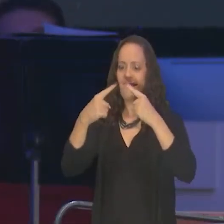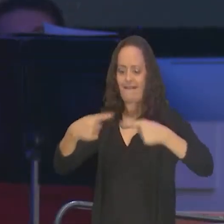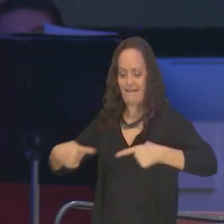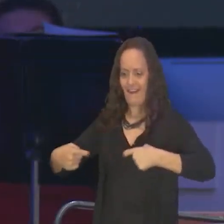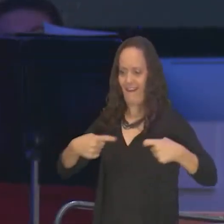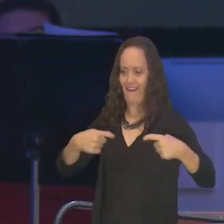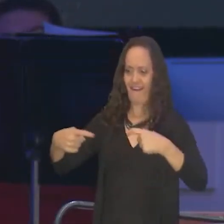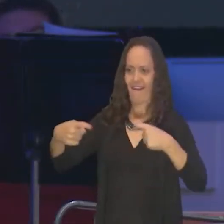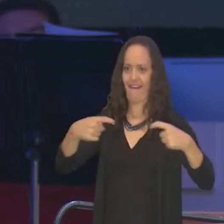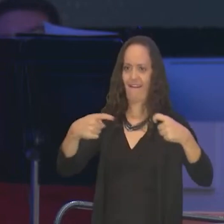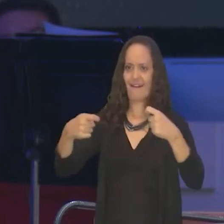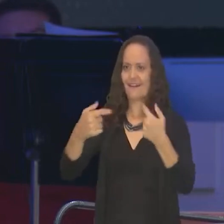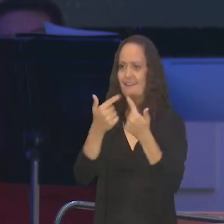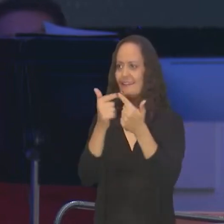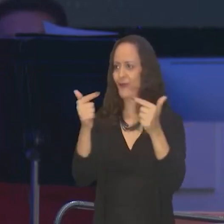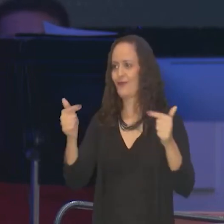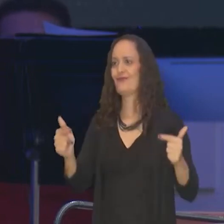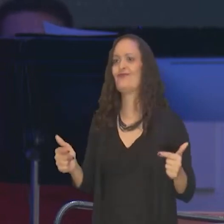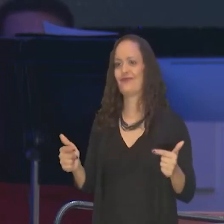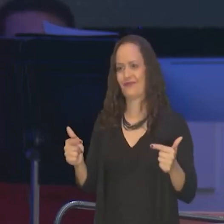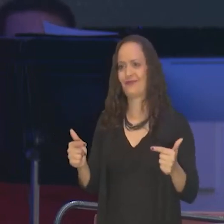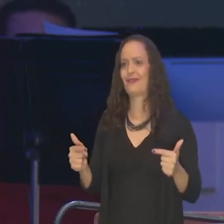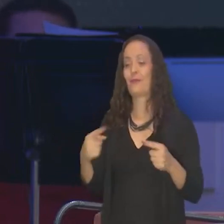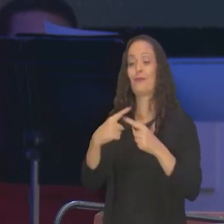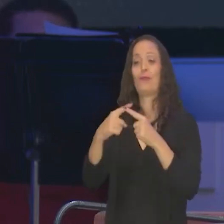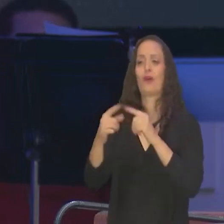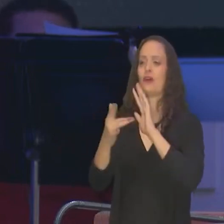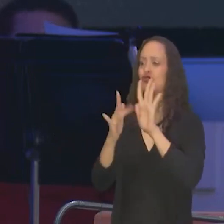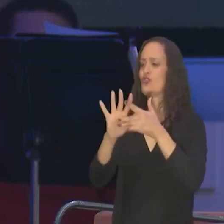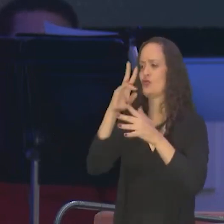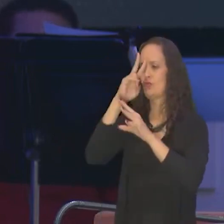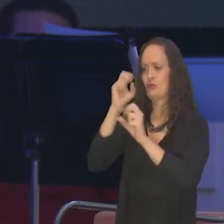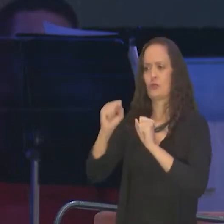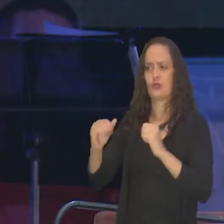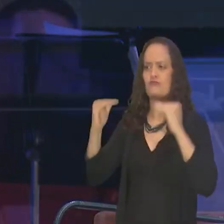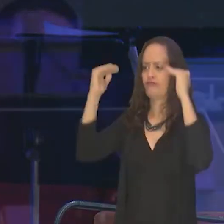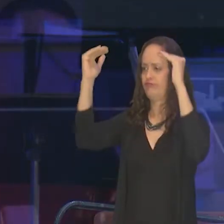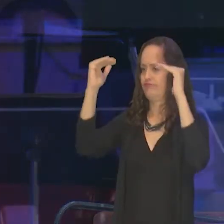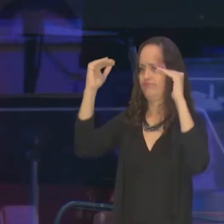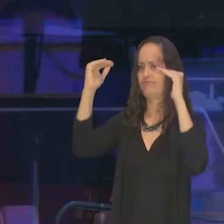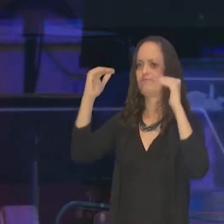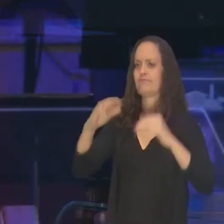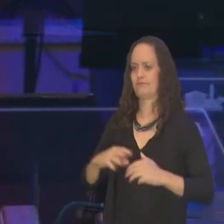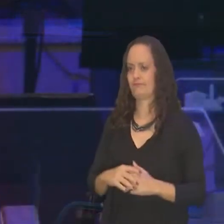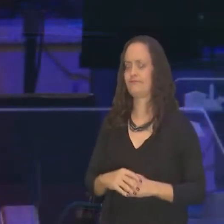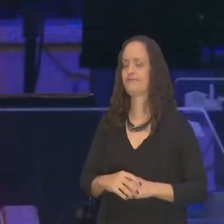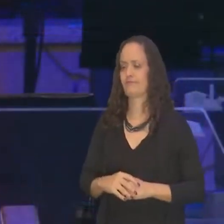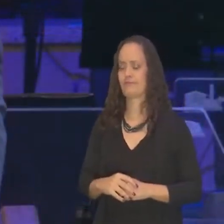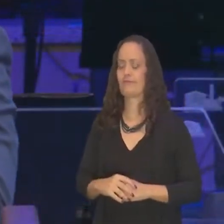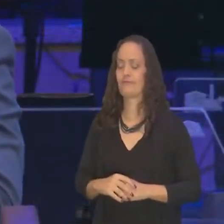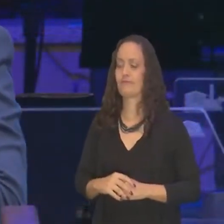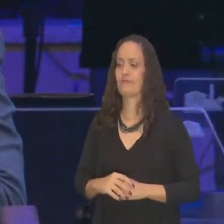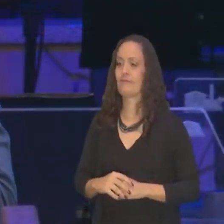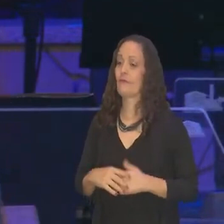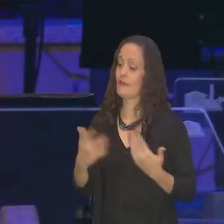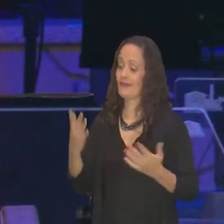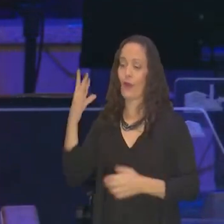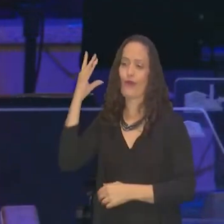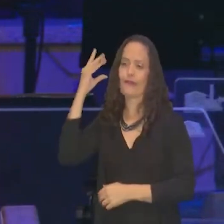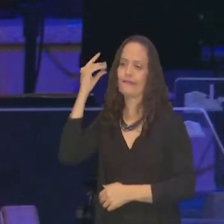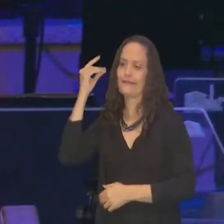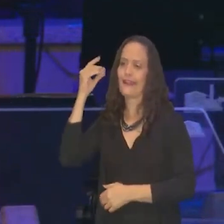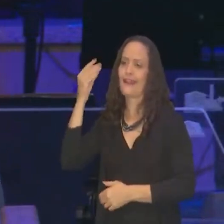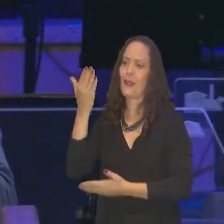a supremacia total e absoluta do poder de Deus sobre todas as coisas. E nesse contexto, Satanás